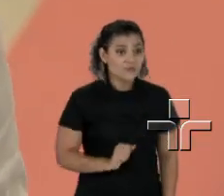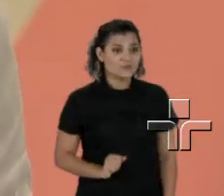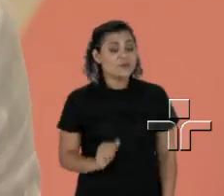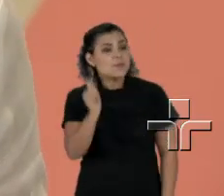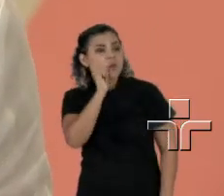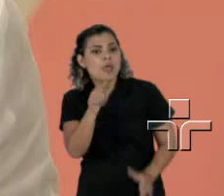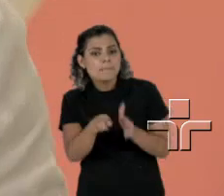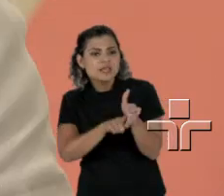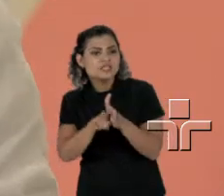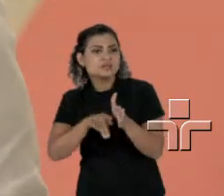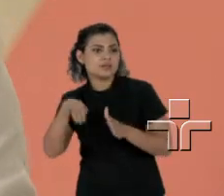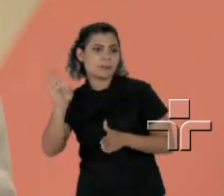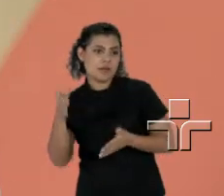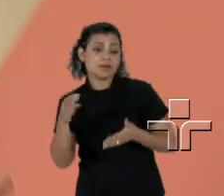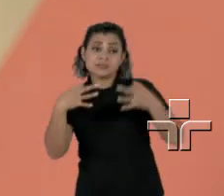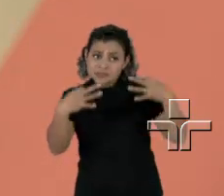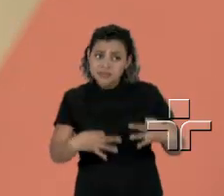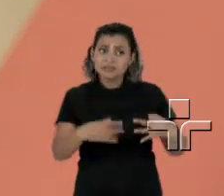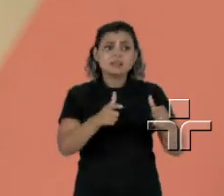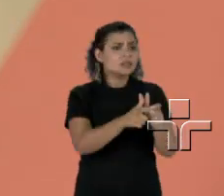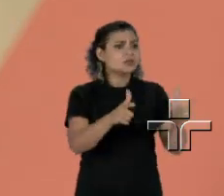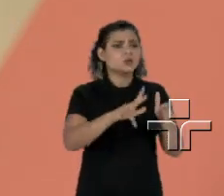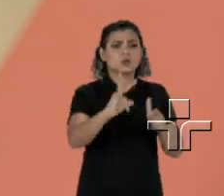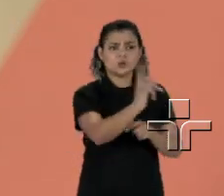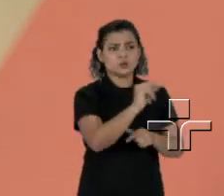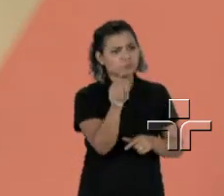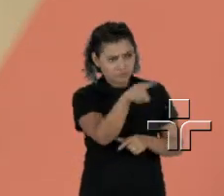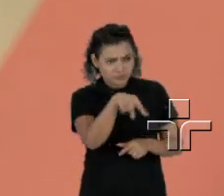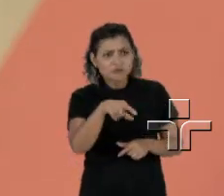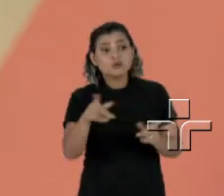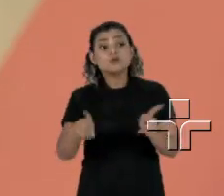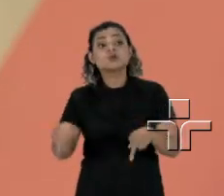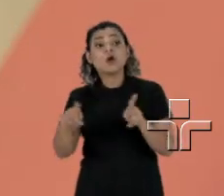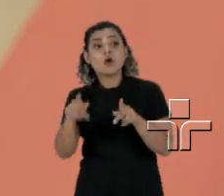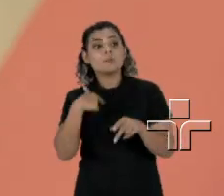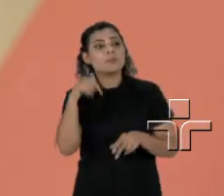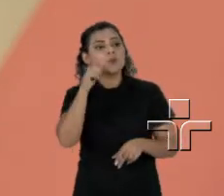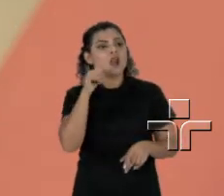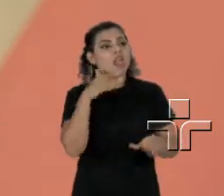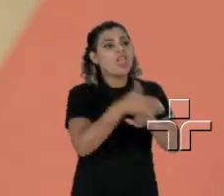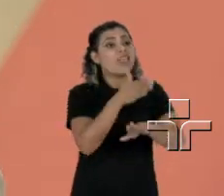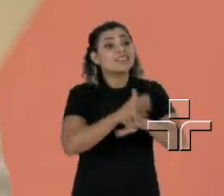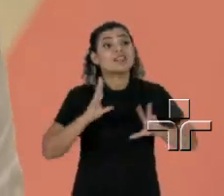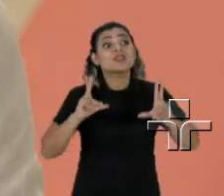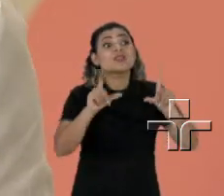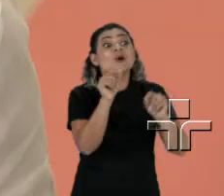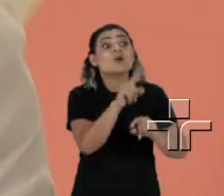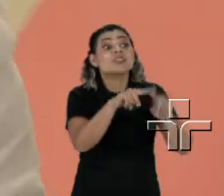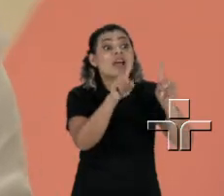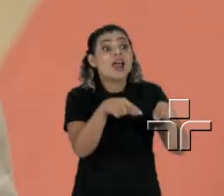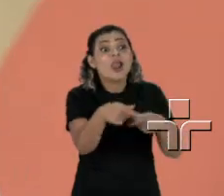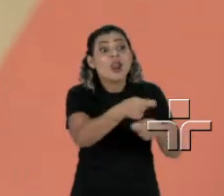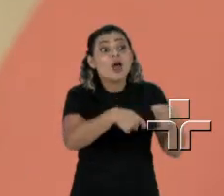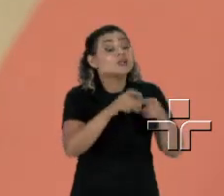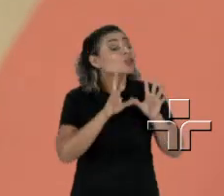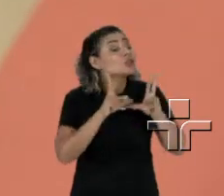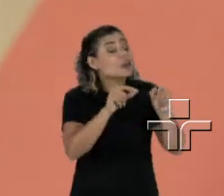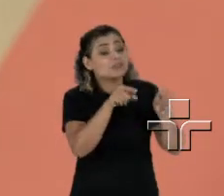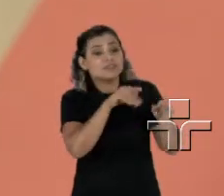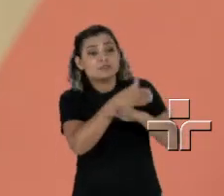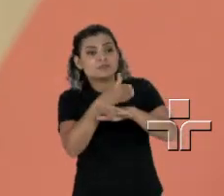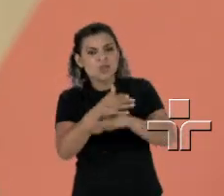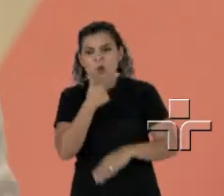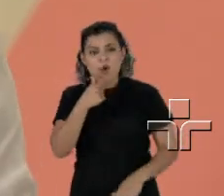ela pesquisa mais tenho certeza que todo mundo já foi no shopping a mulher entra em todas as lojas até comprar alguma coisa o homem entra na